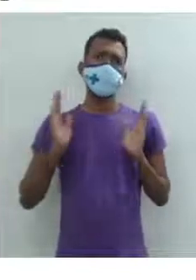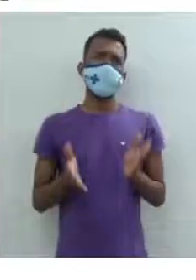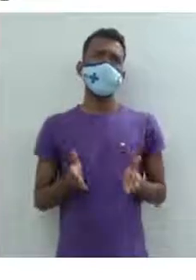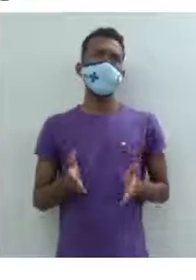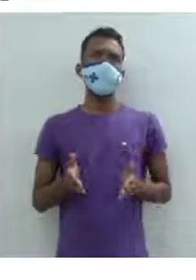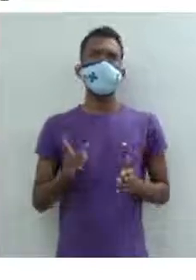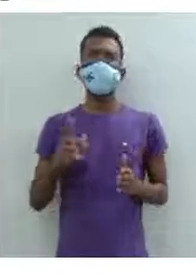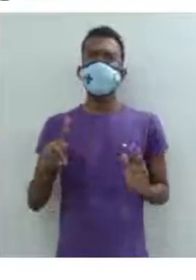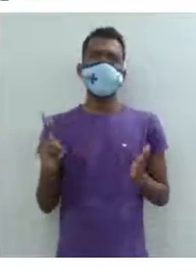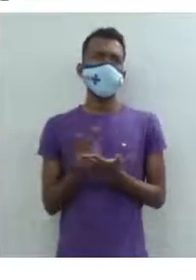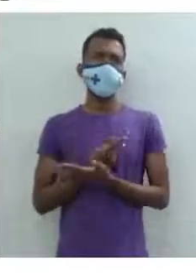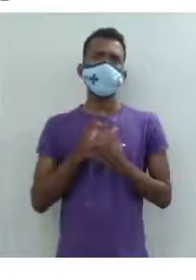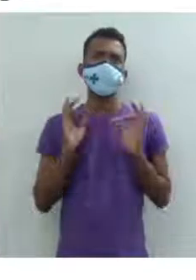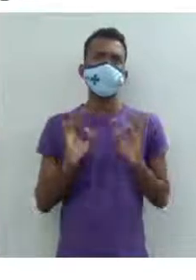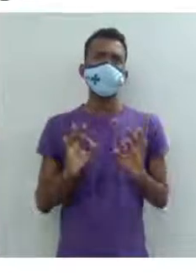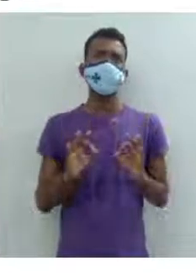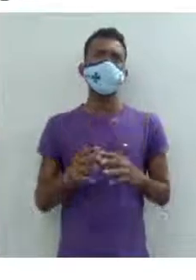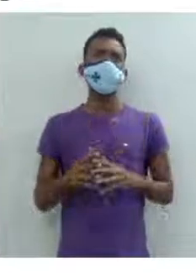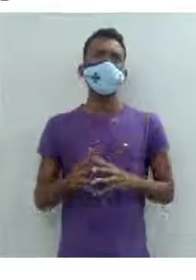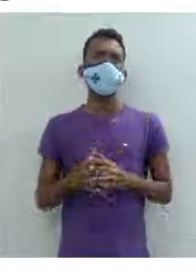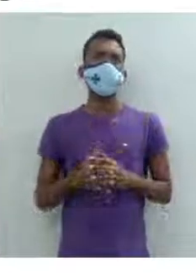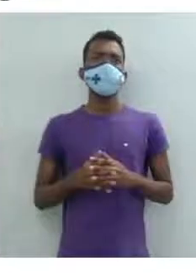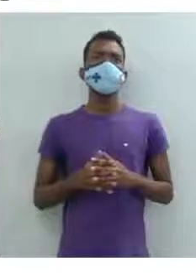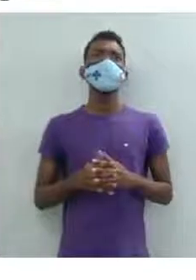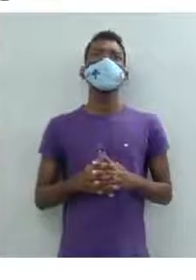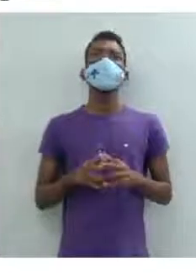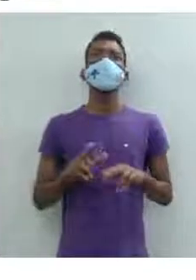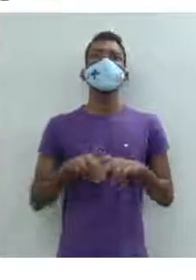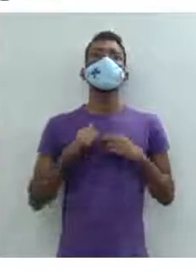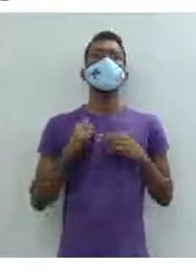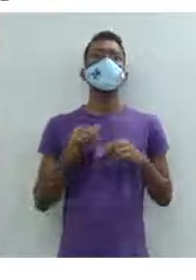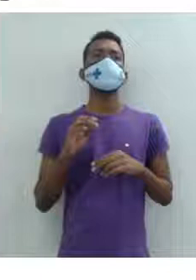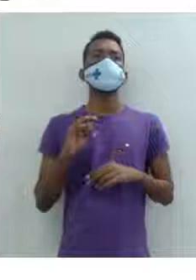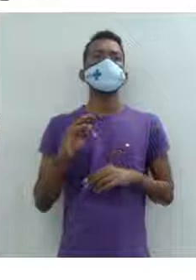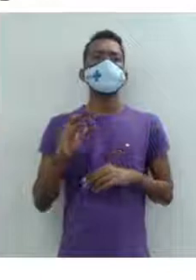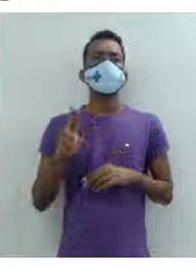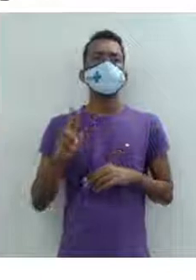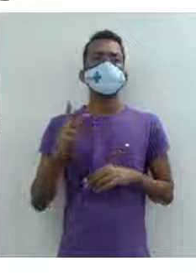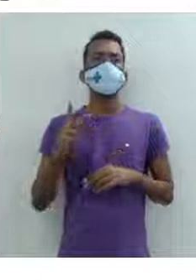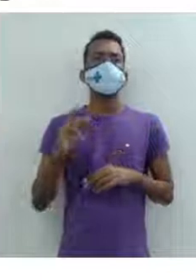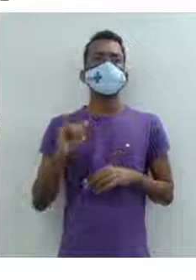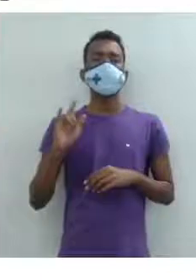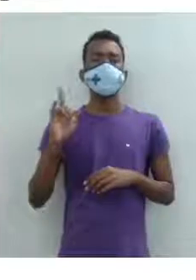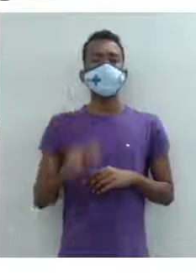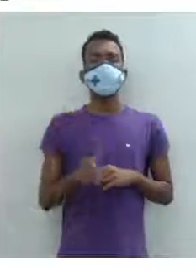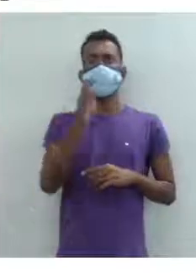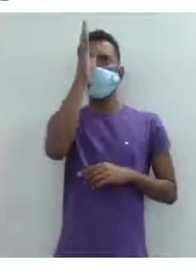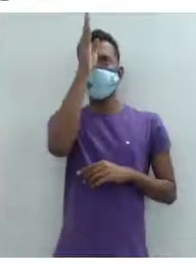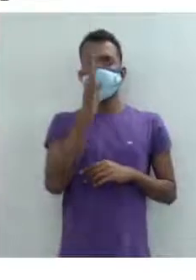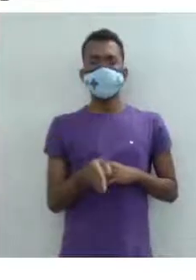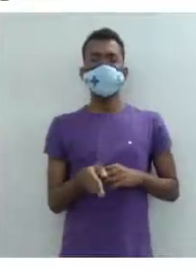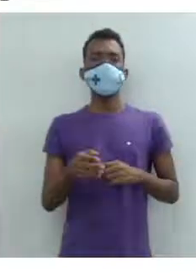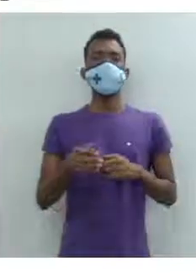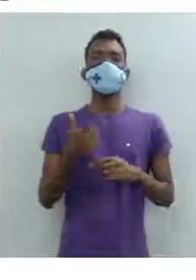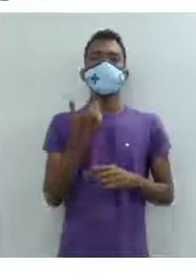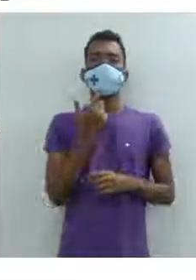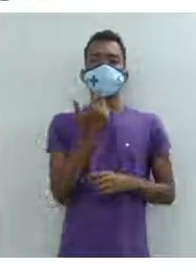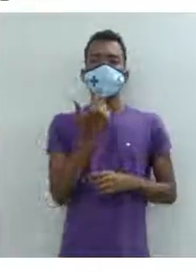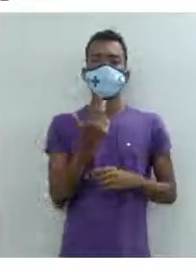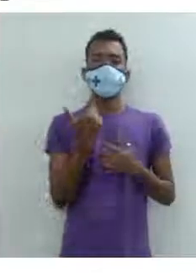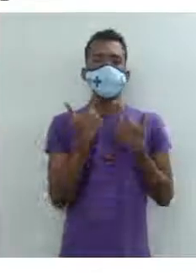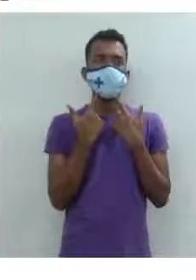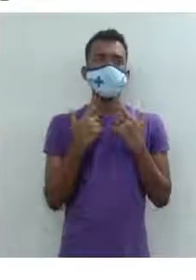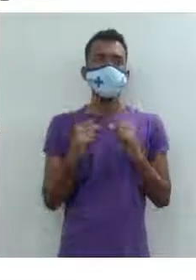um erro, pois, na realidade, tupi é o tronco linguístico, isto é, um conjunto de